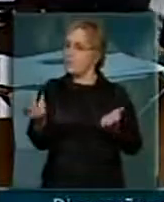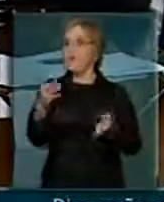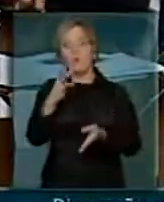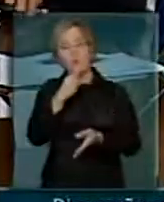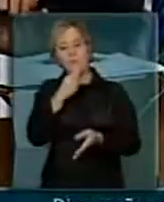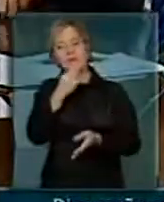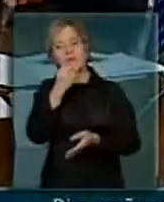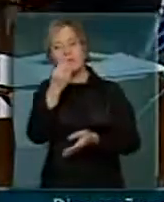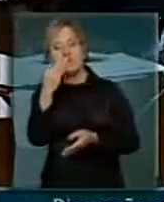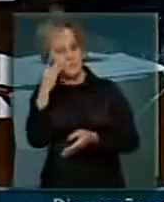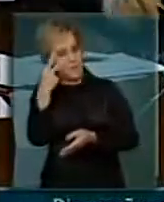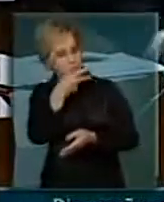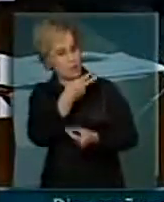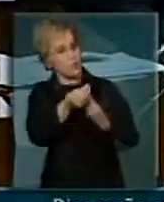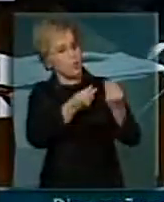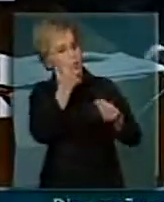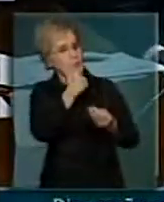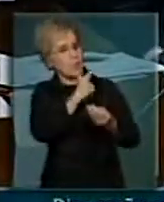como conseguir